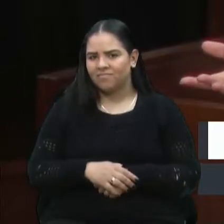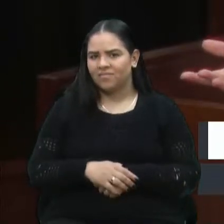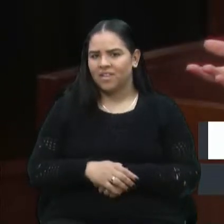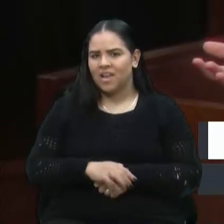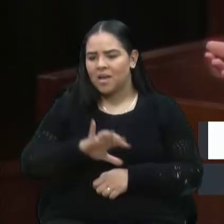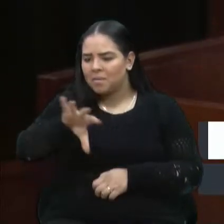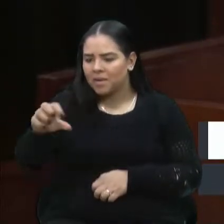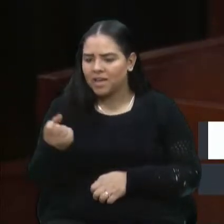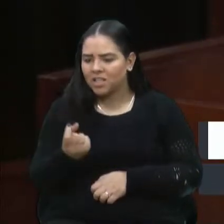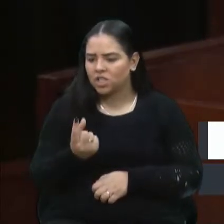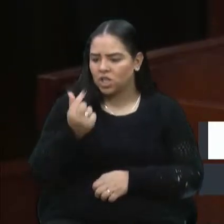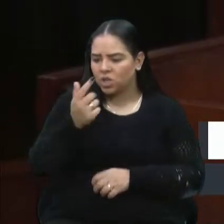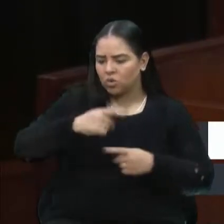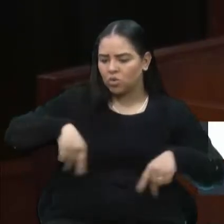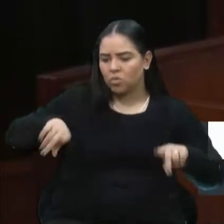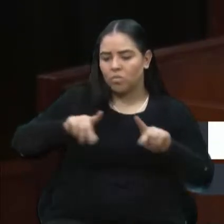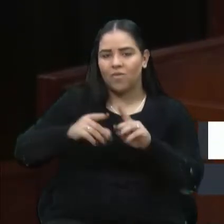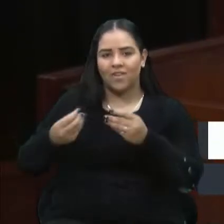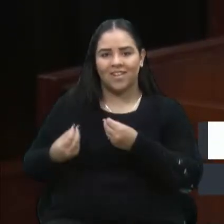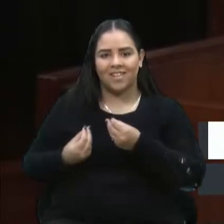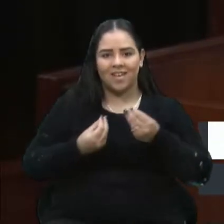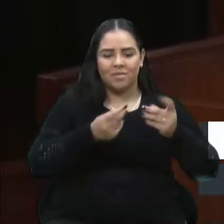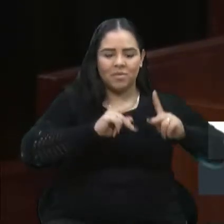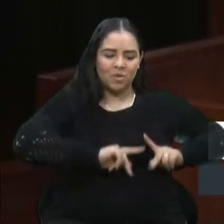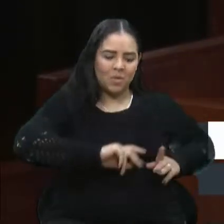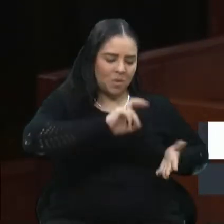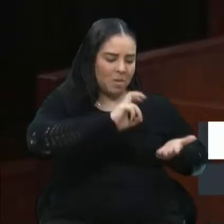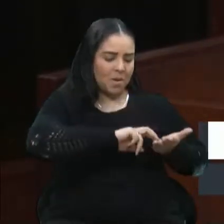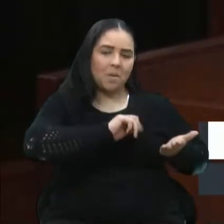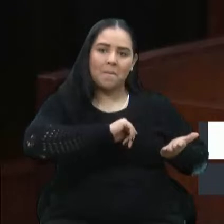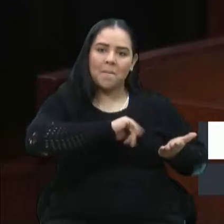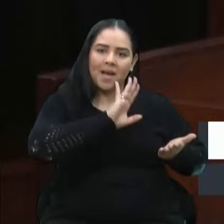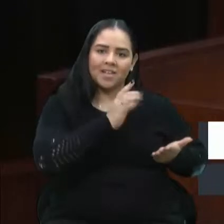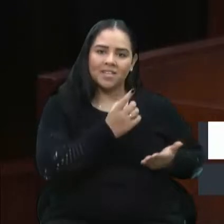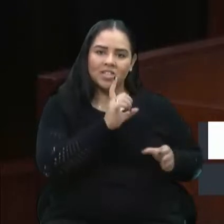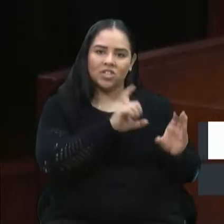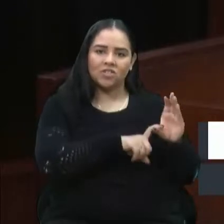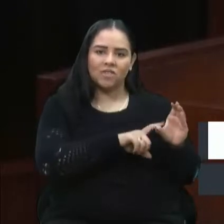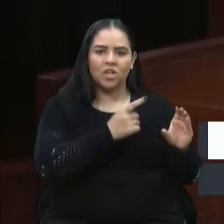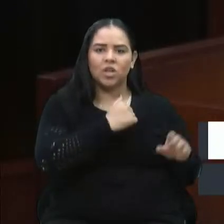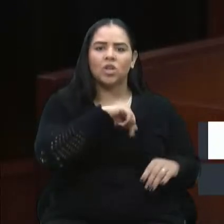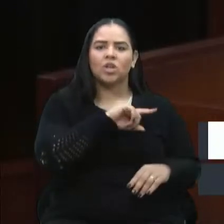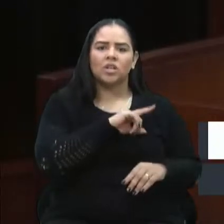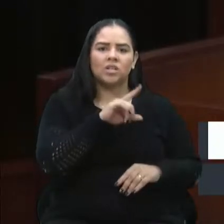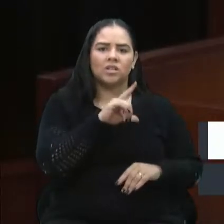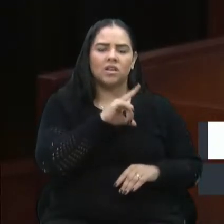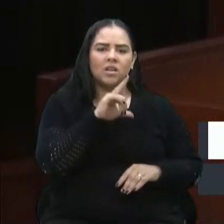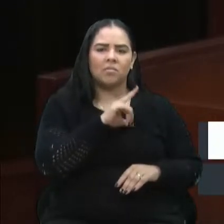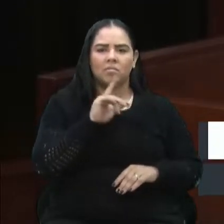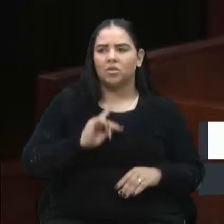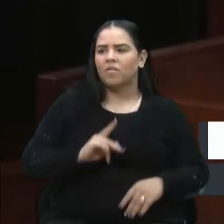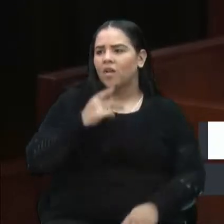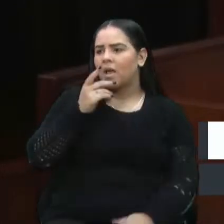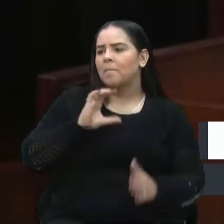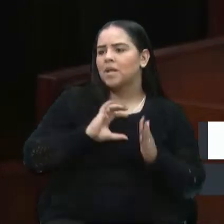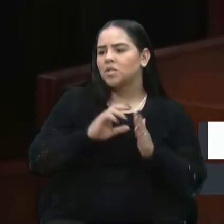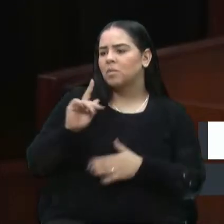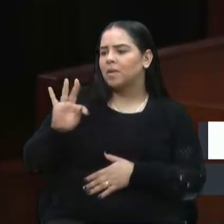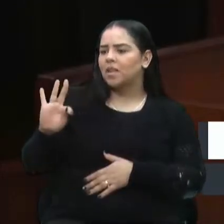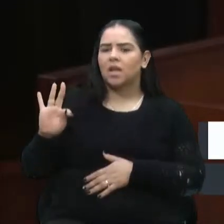povo, passar para os banqueiros, aumentar a dívida. A gente está hoje com uma dívida, o pessoal diz, o PT gosta de